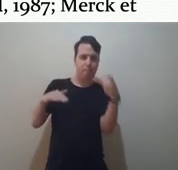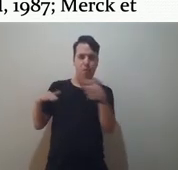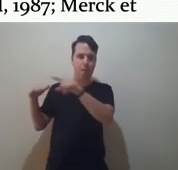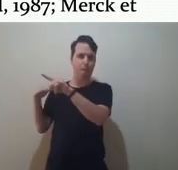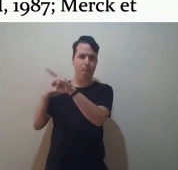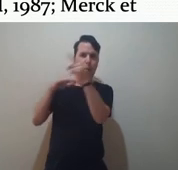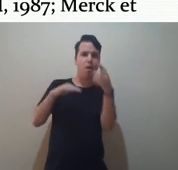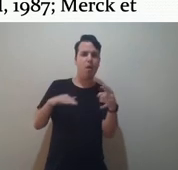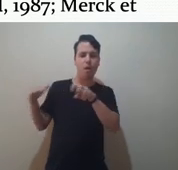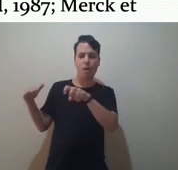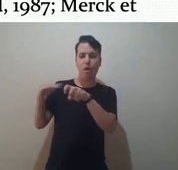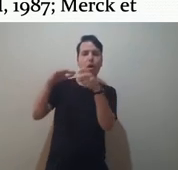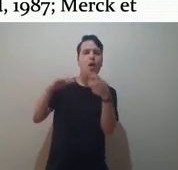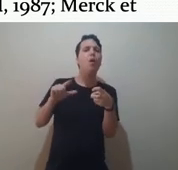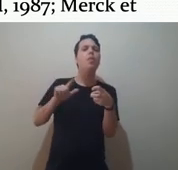acidentes veiculares, né, acabam